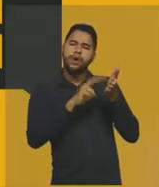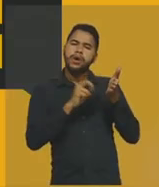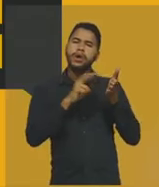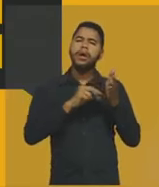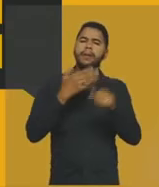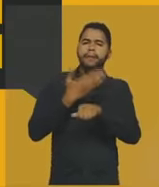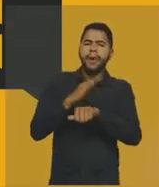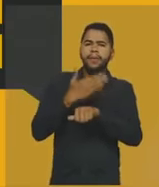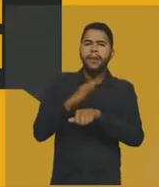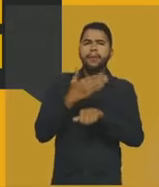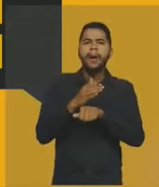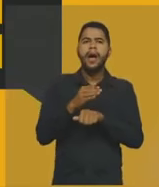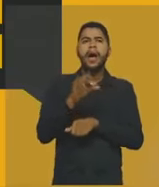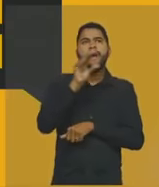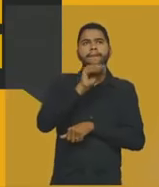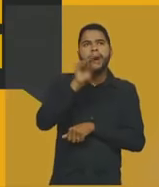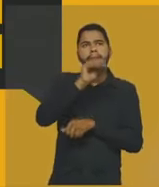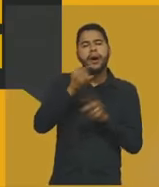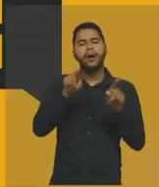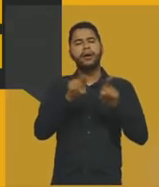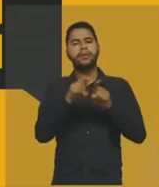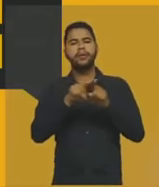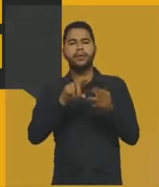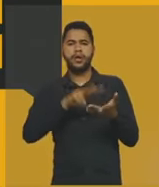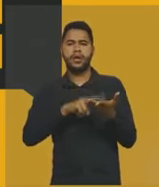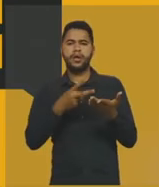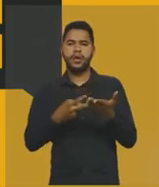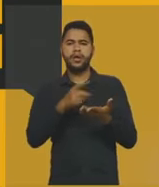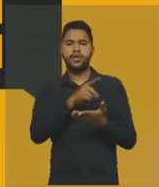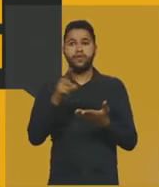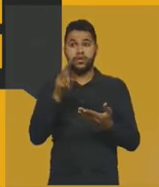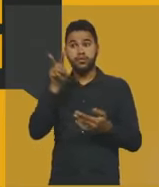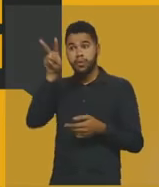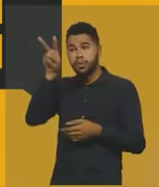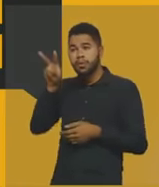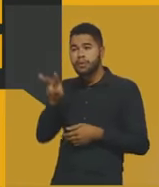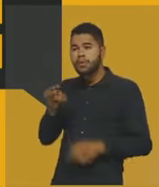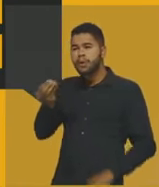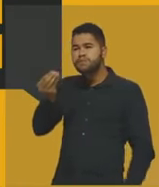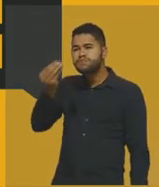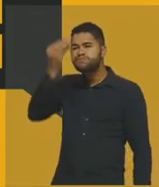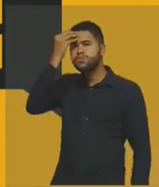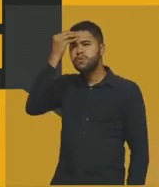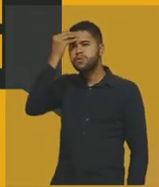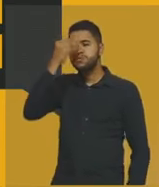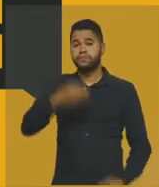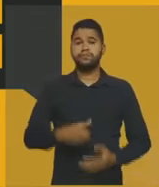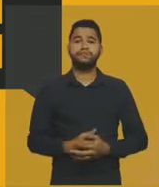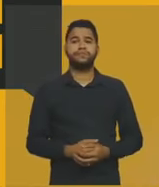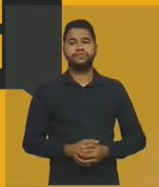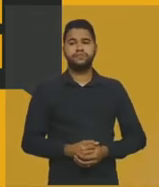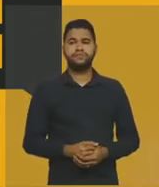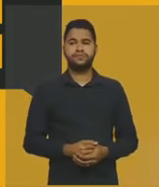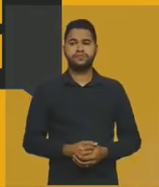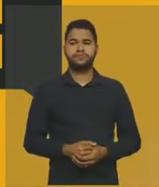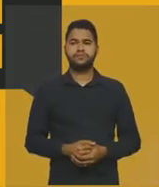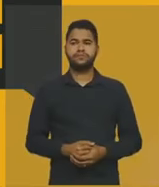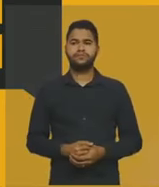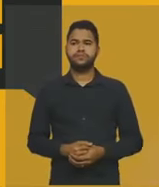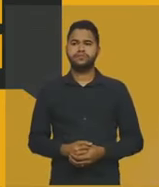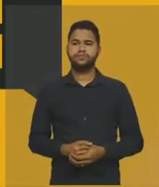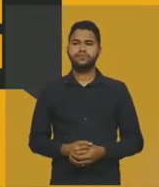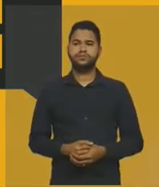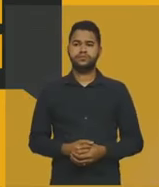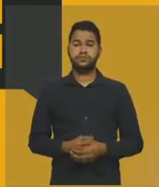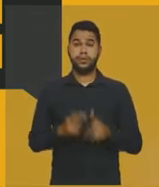e a tradução. Então, eu falo, vocês aí vai memorizando e repetindo na casa de vocês. I have a headache.